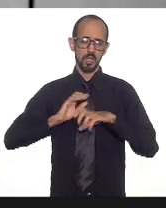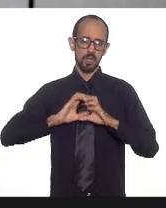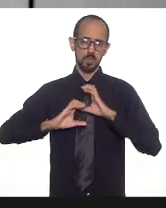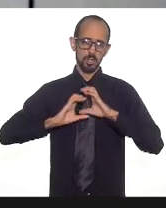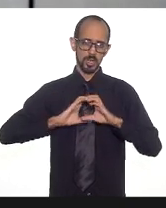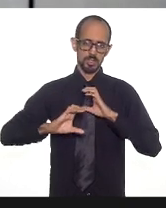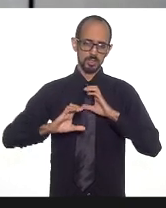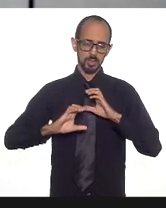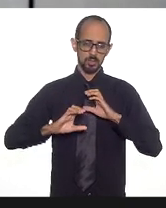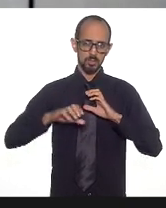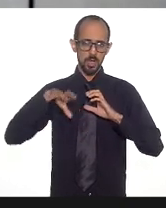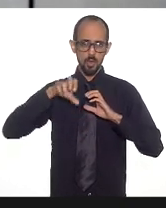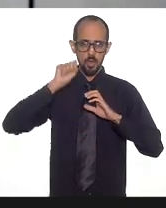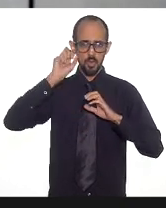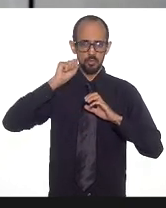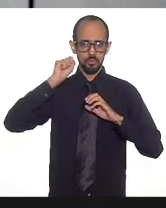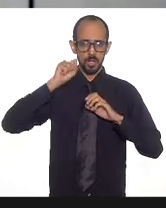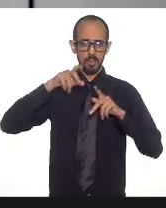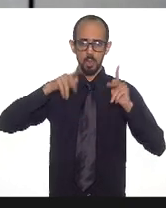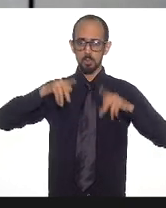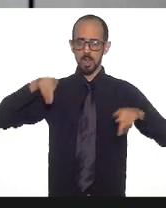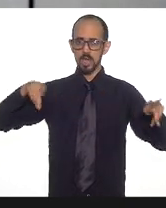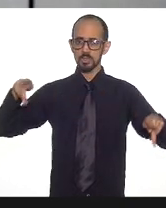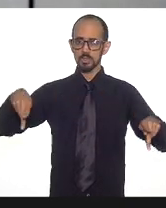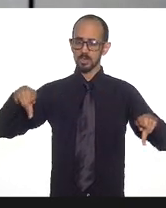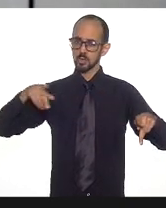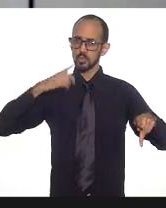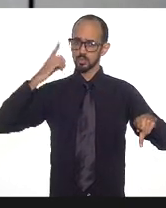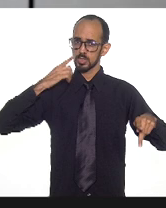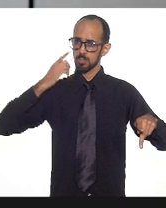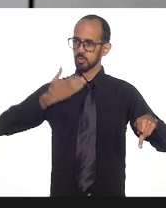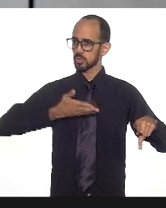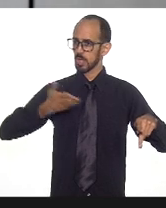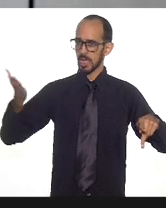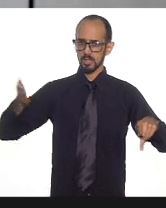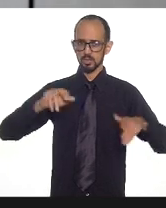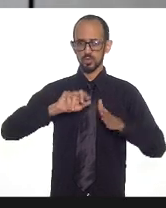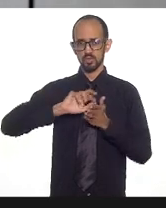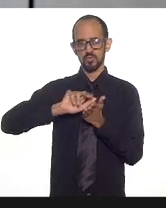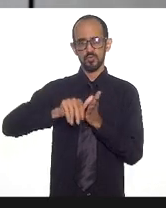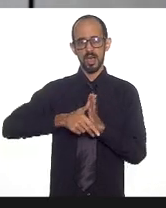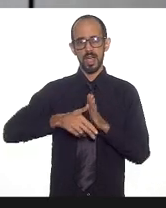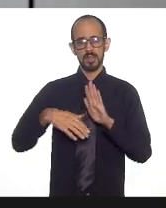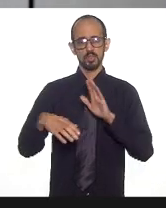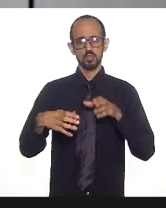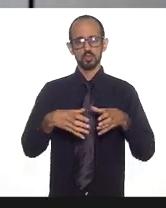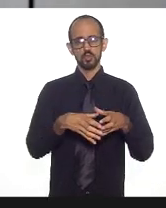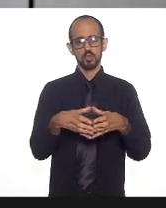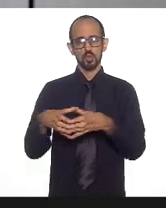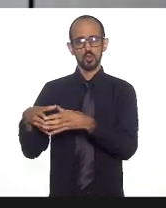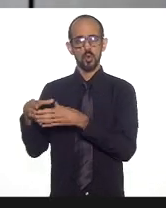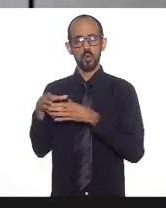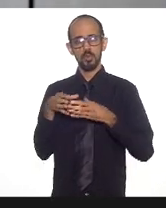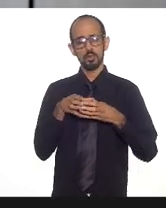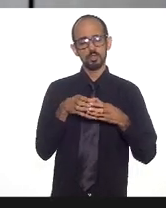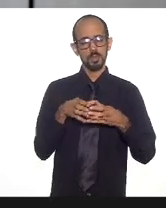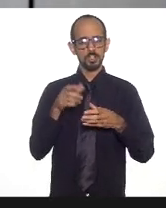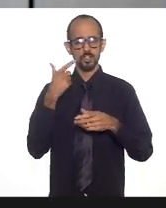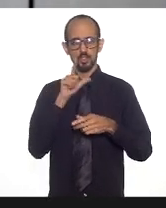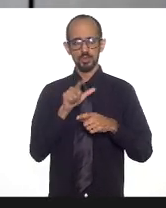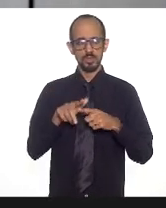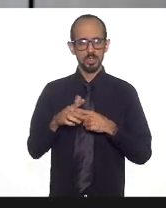dizer, os deputados, ouvindo os diversos coletivos, nós possamos ir aprimorando cada vez mais o